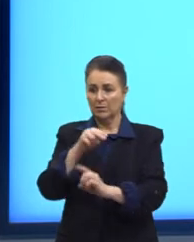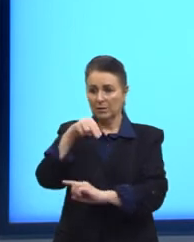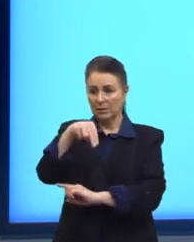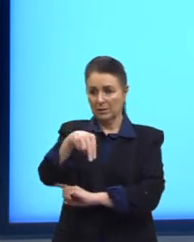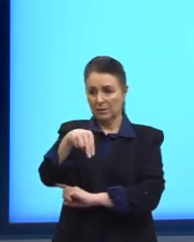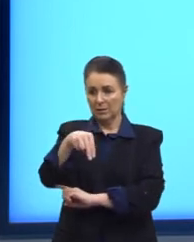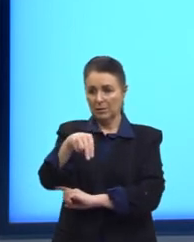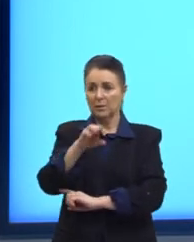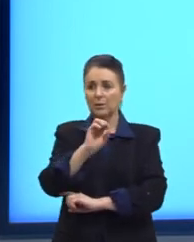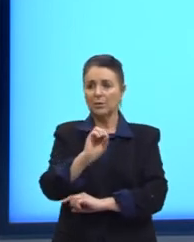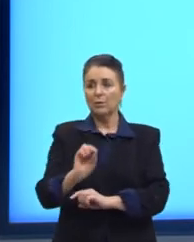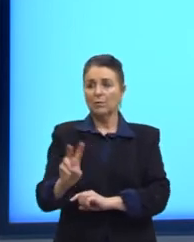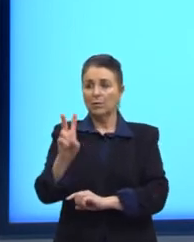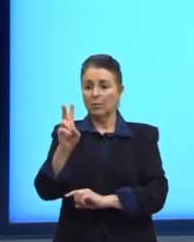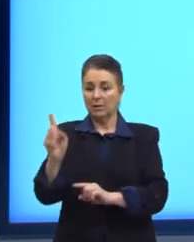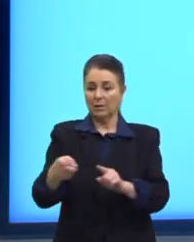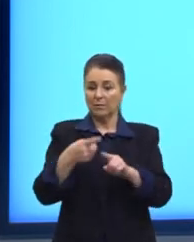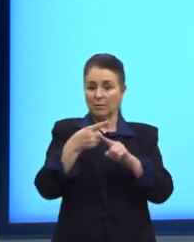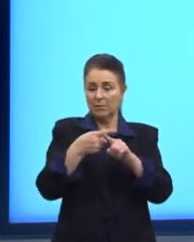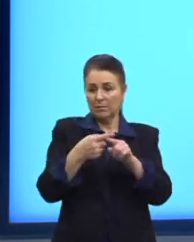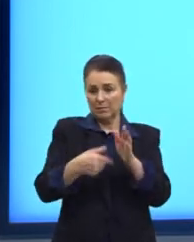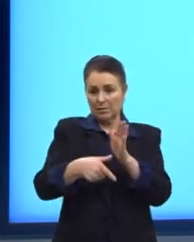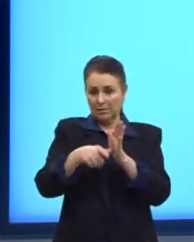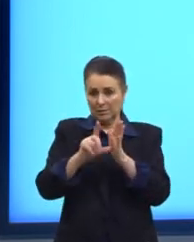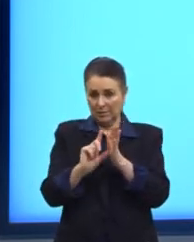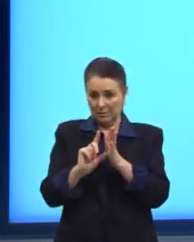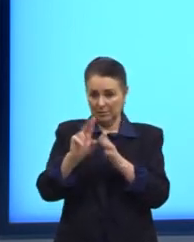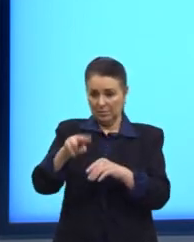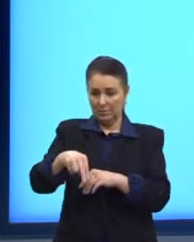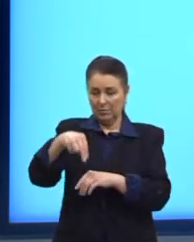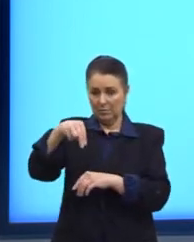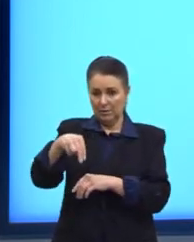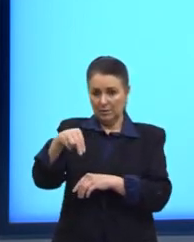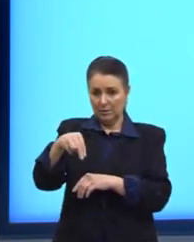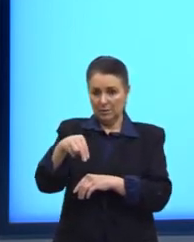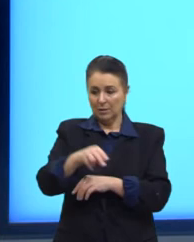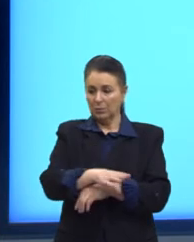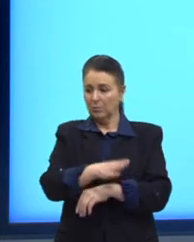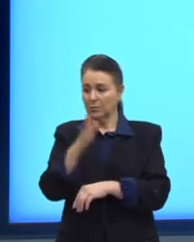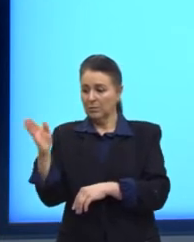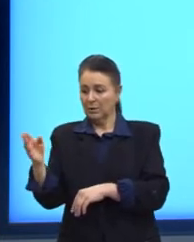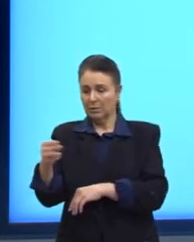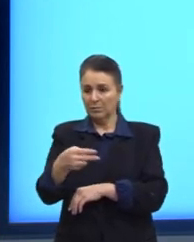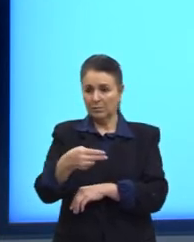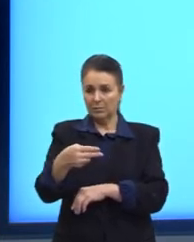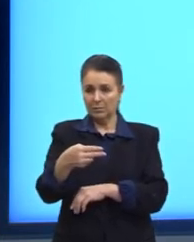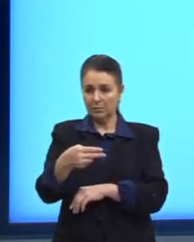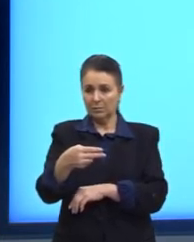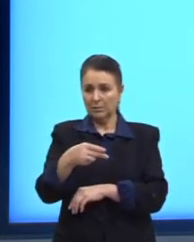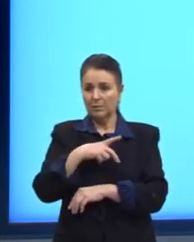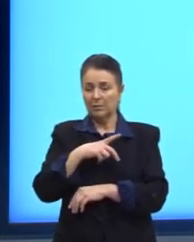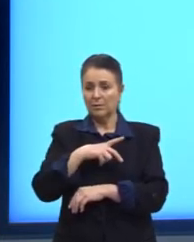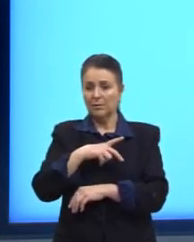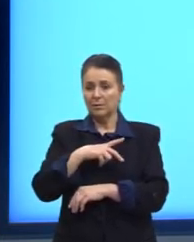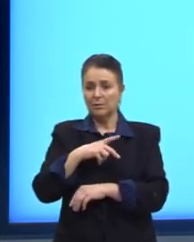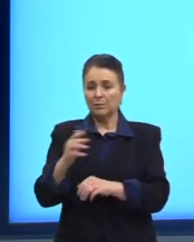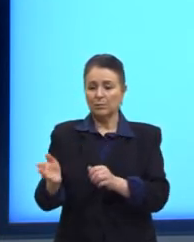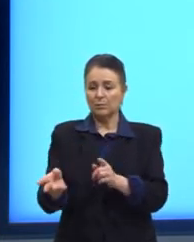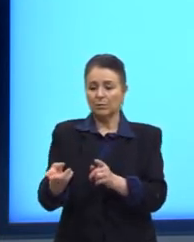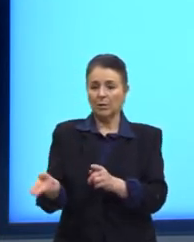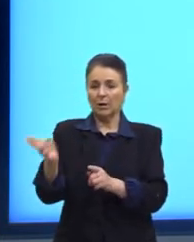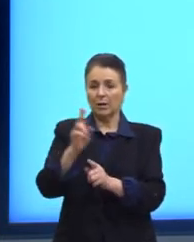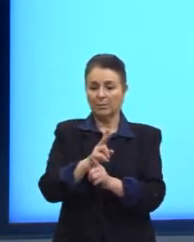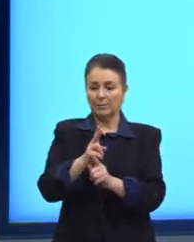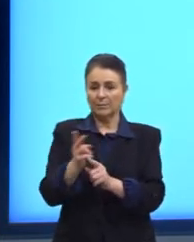esse valor que tava multiplicando o n no segundo lado da Igualdade nós vamos passar lá para o primeiro lado